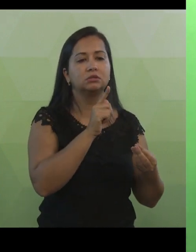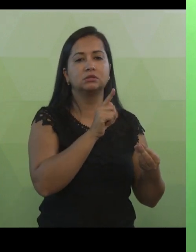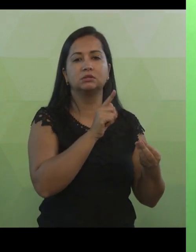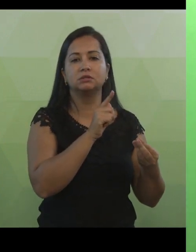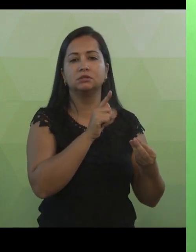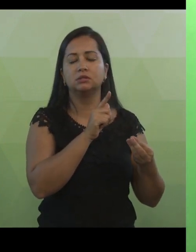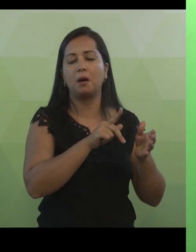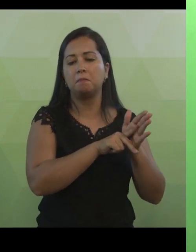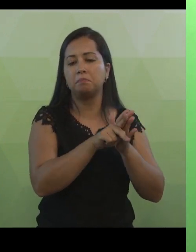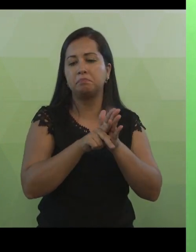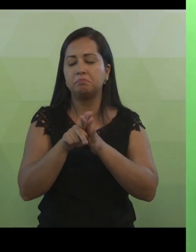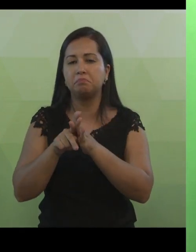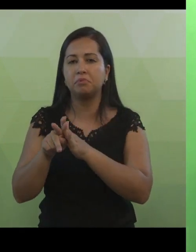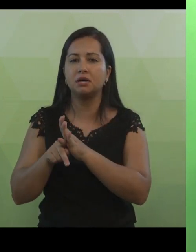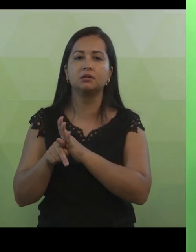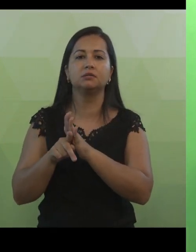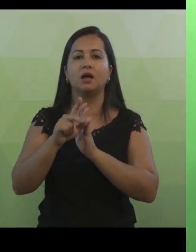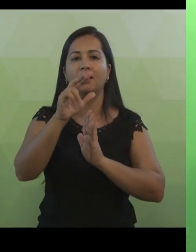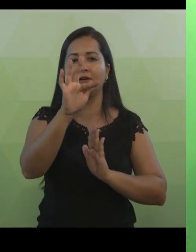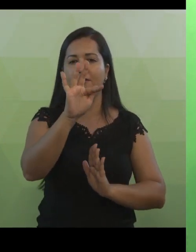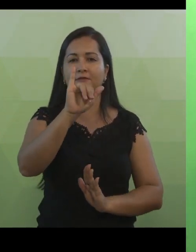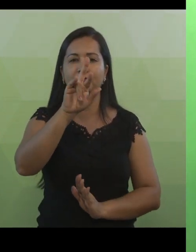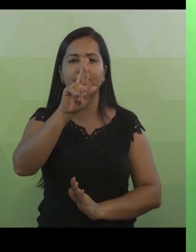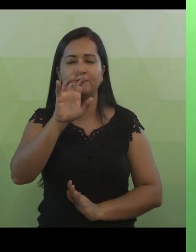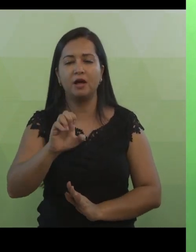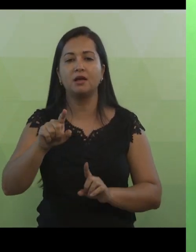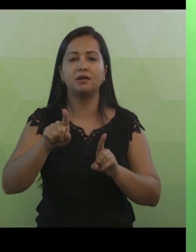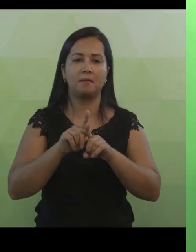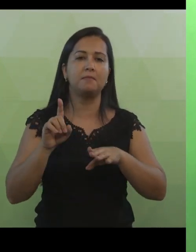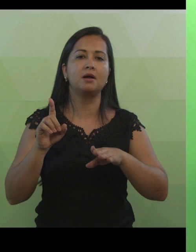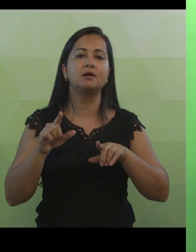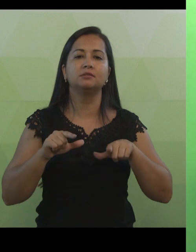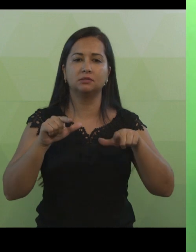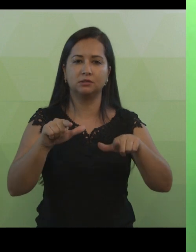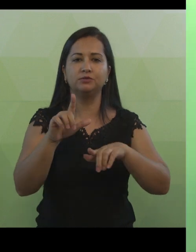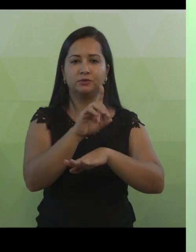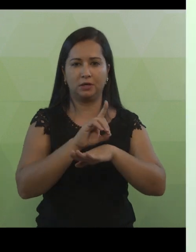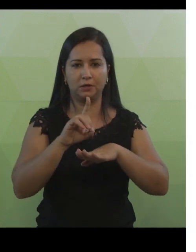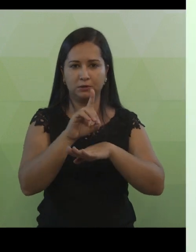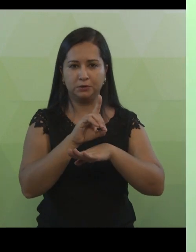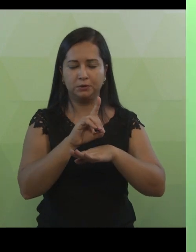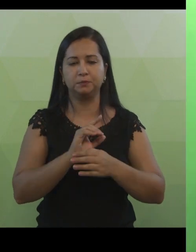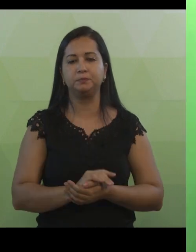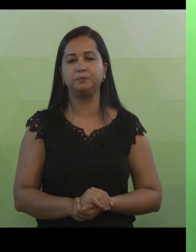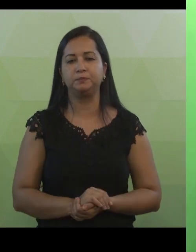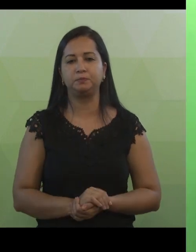firewall, qual a posição ideal. E a parte de criptografia, assinatura e certificados digitais.